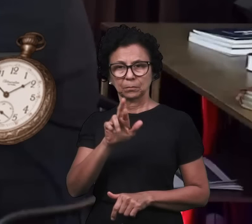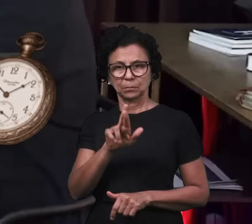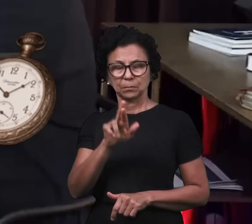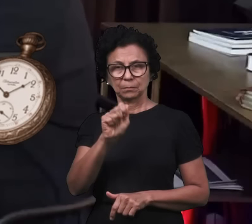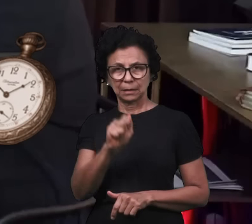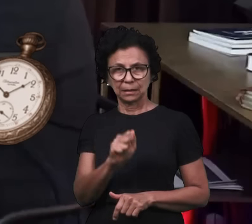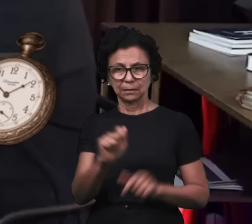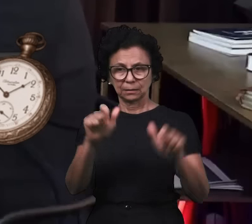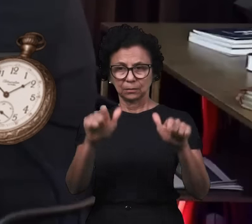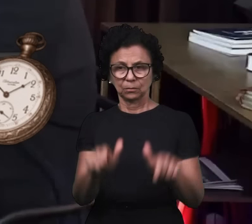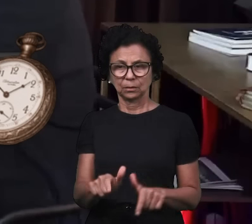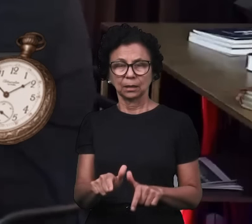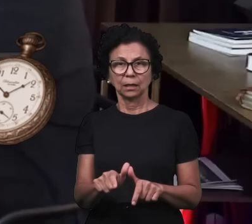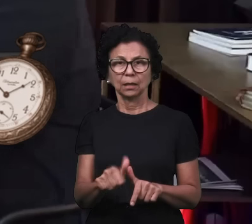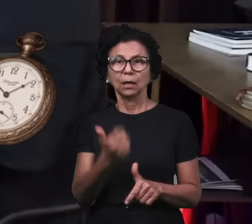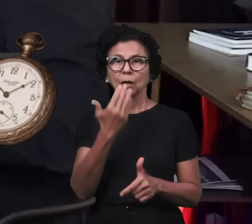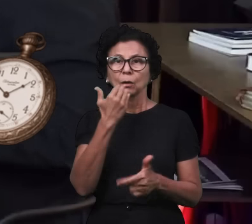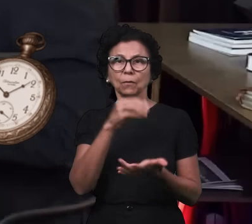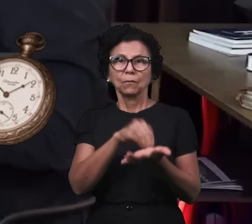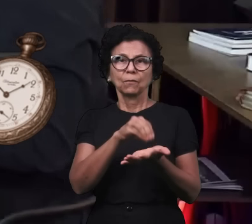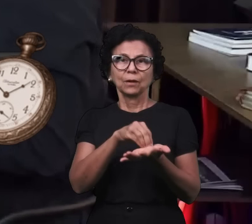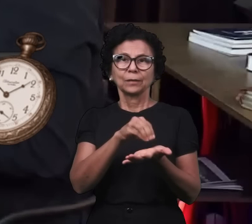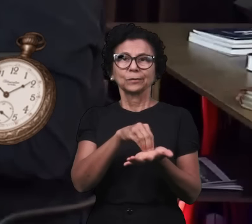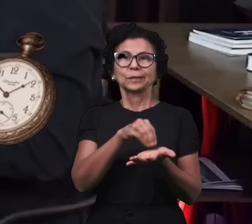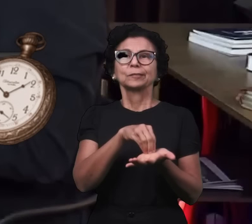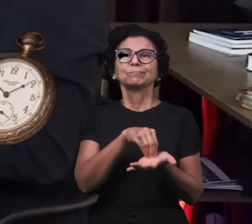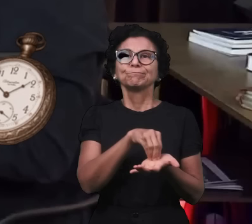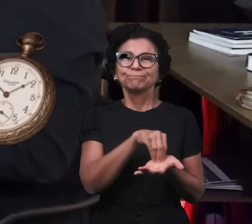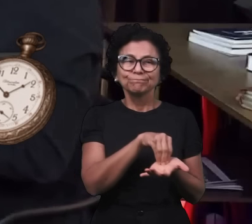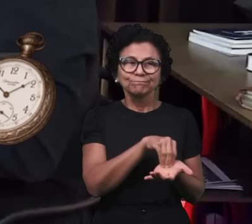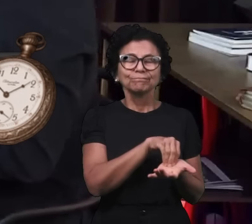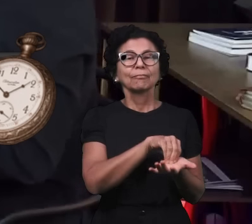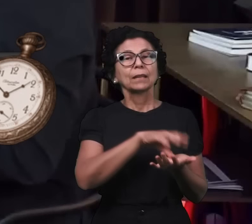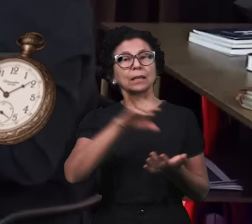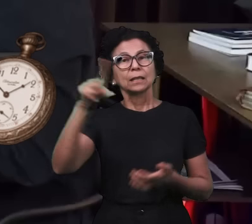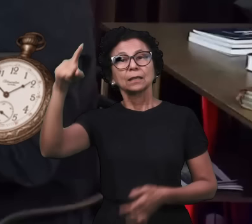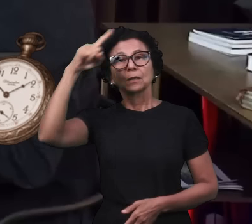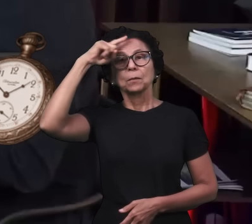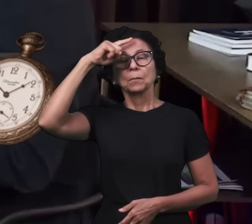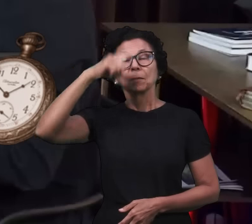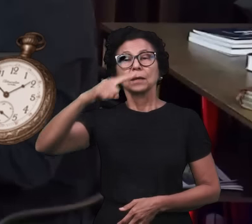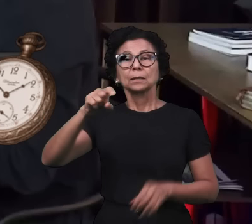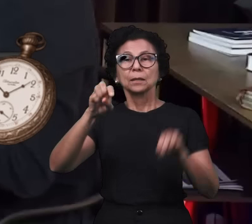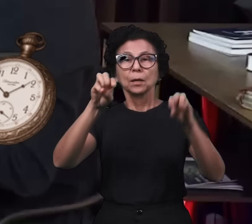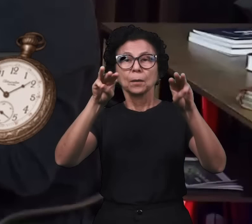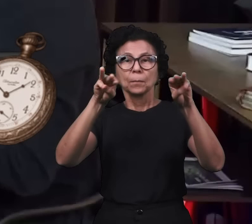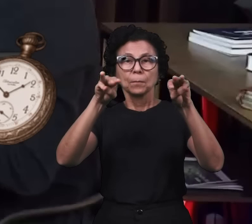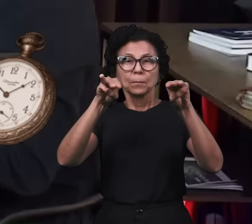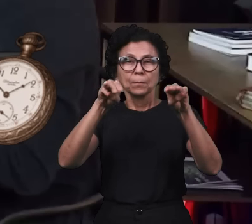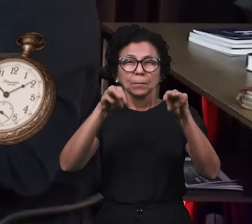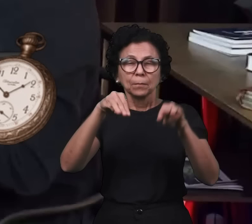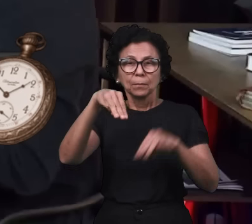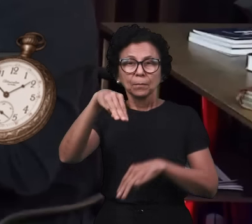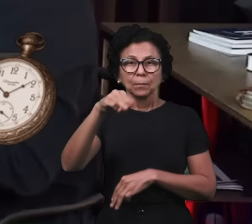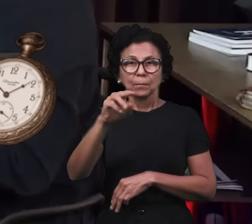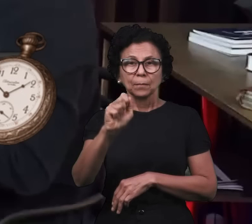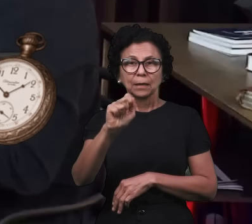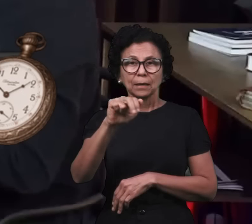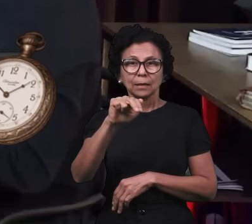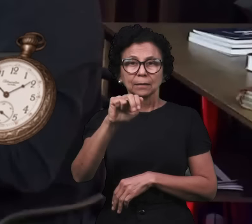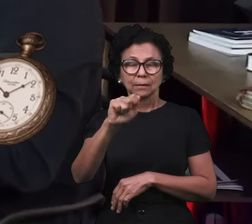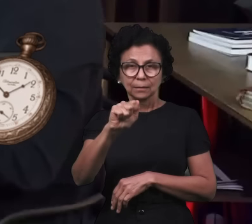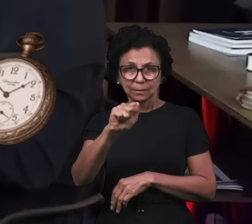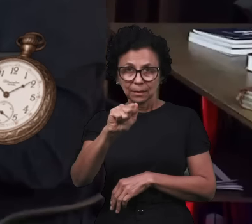comida. É outro momento também, e Deus manda o maná. O maná que teria que ser colhido pela manhã,